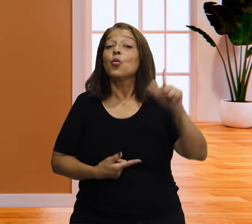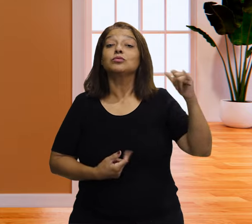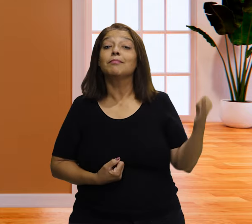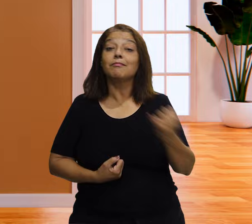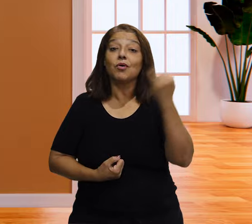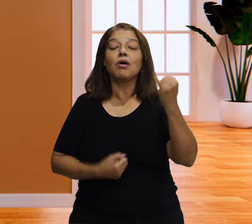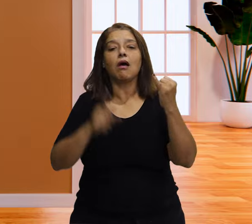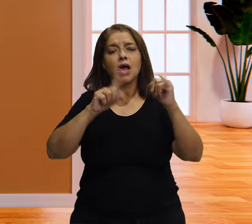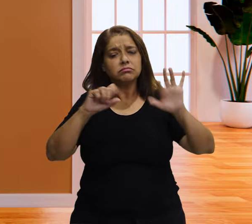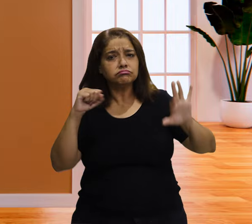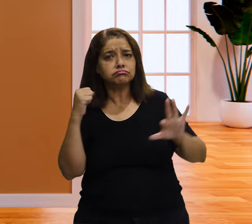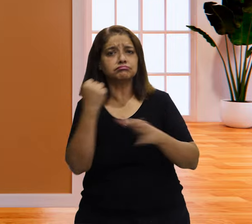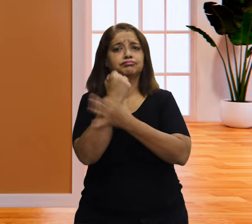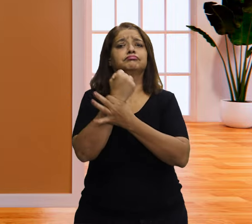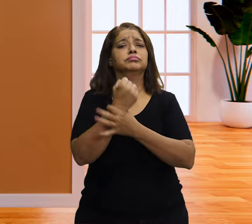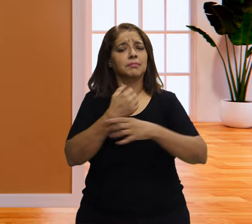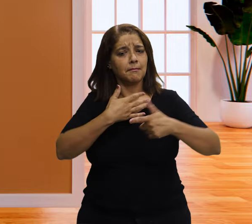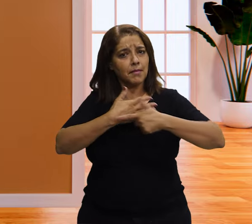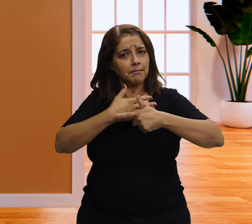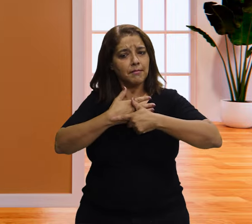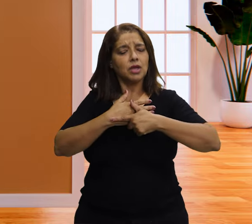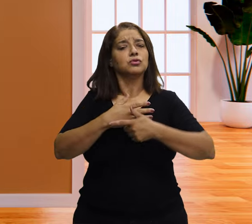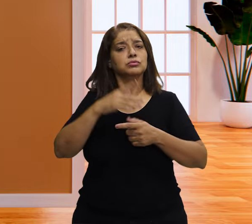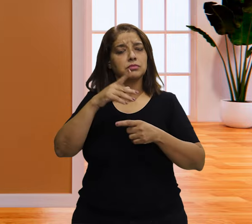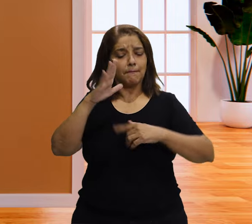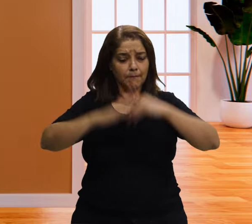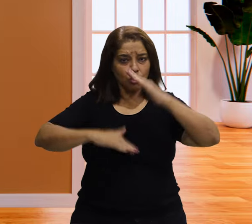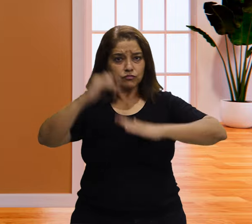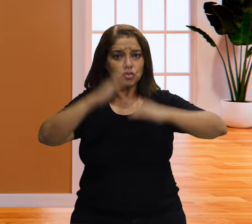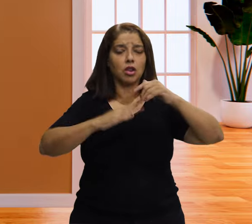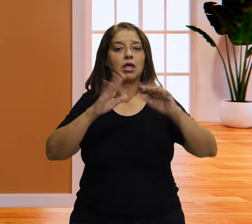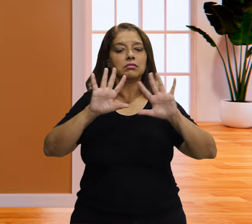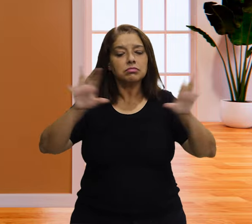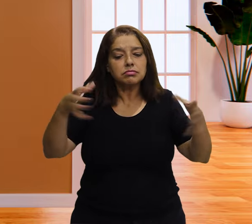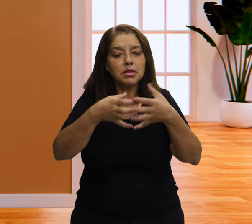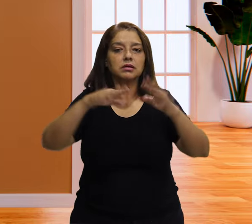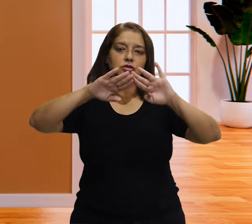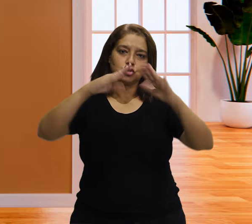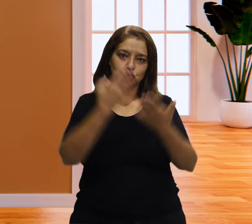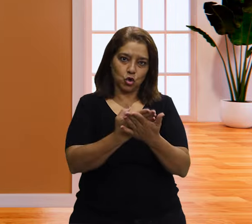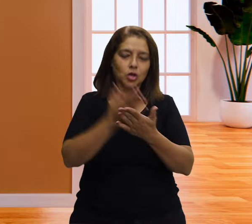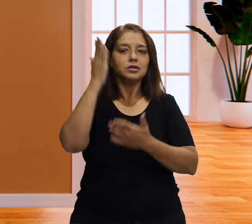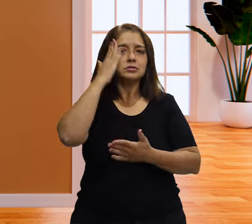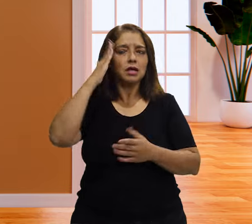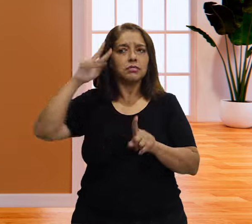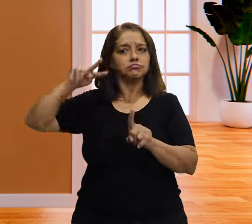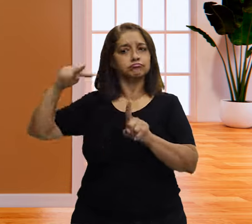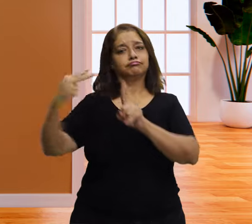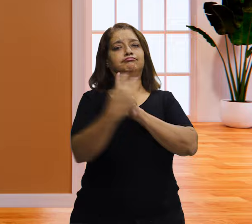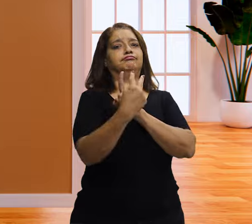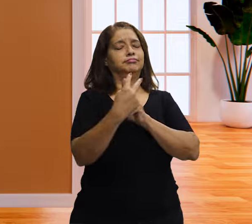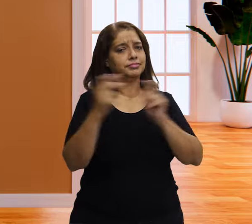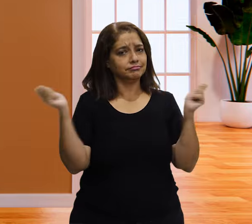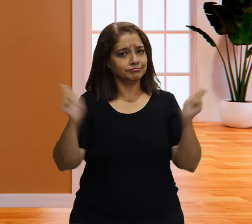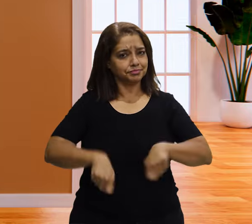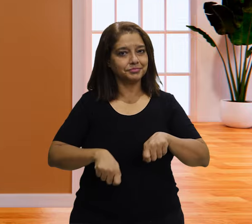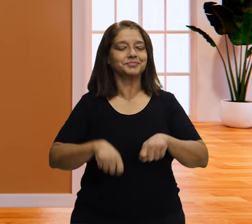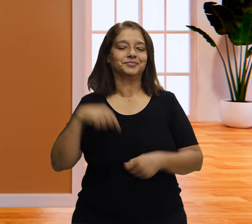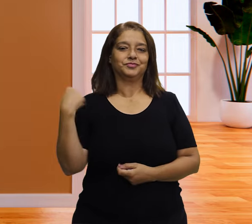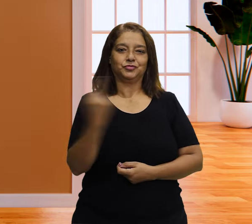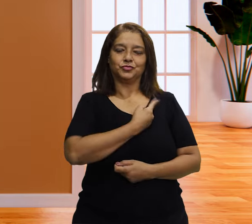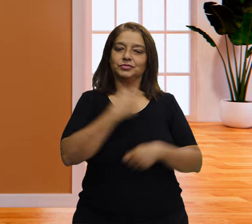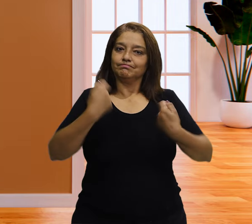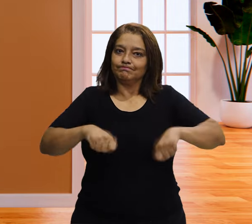do papel dos profissionais que atuam na educação e o seu reconhecimento. Todos nós precisamos nos conscientizar